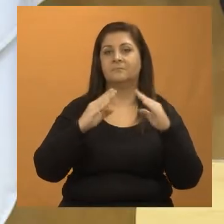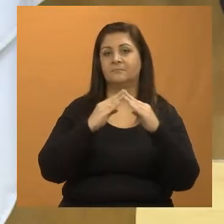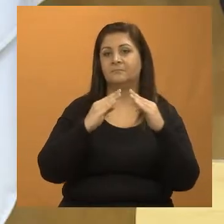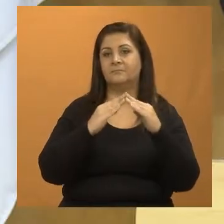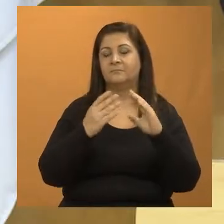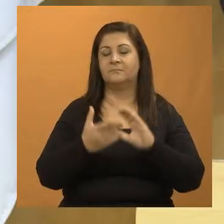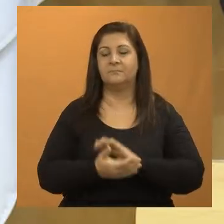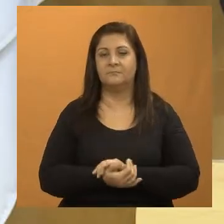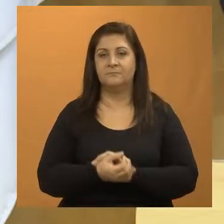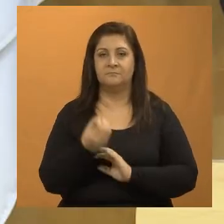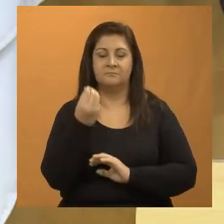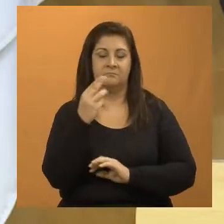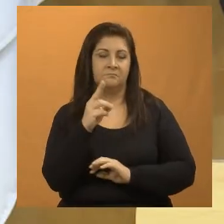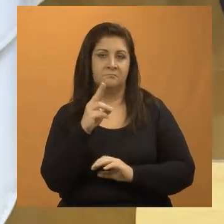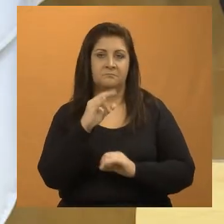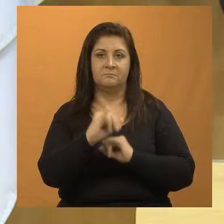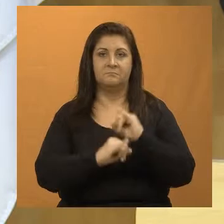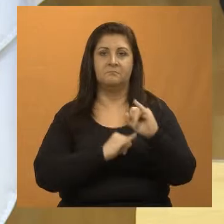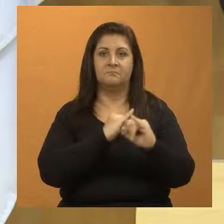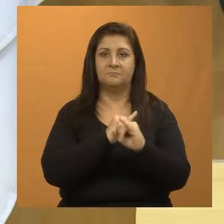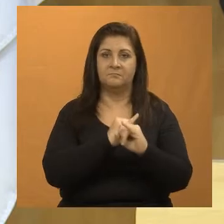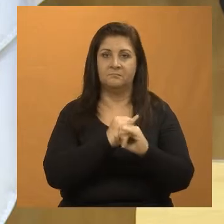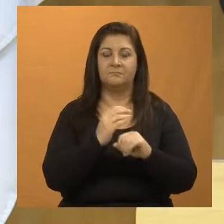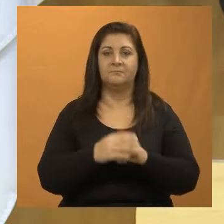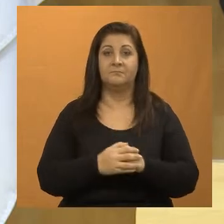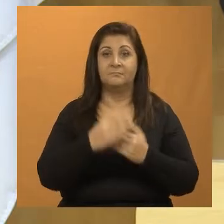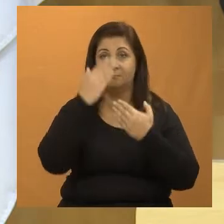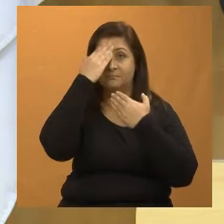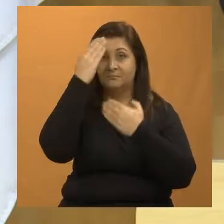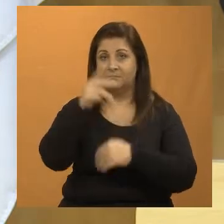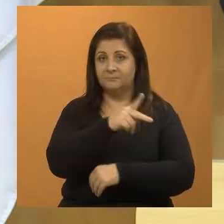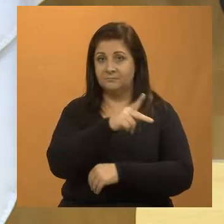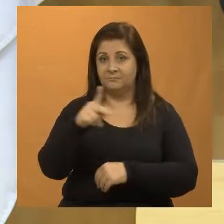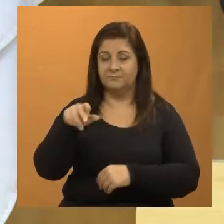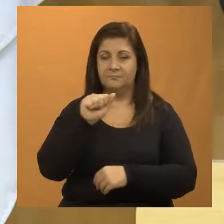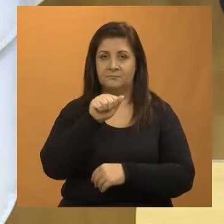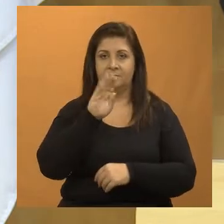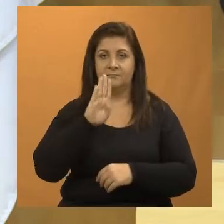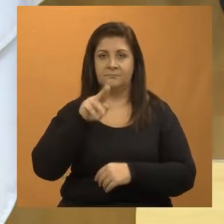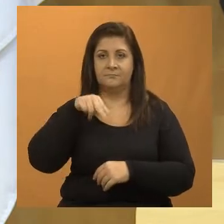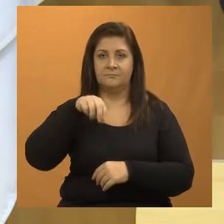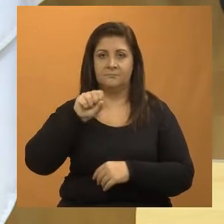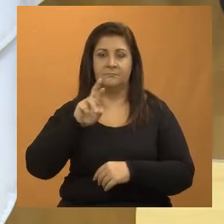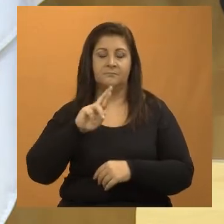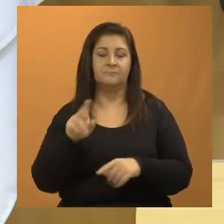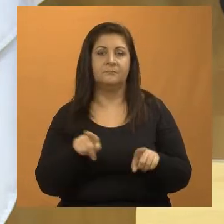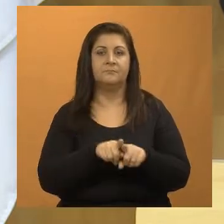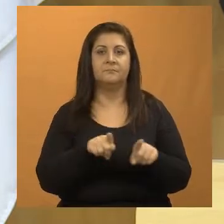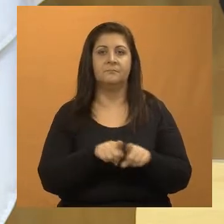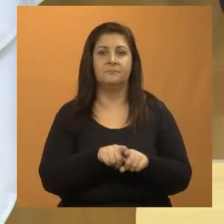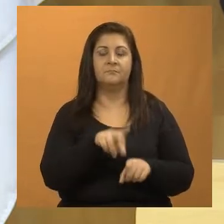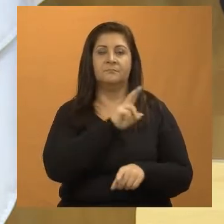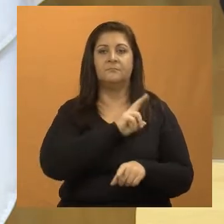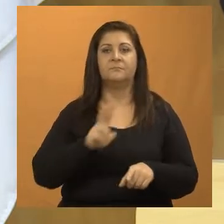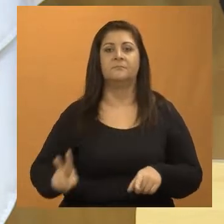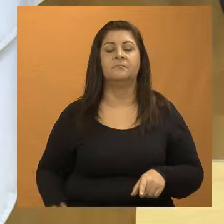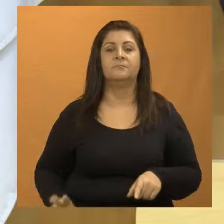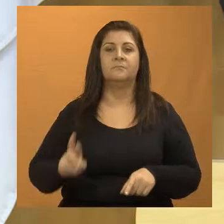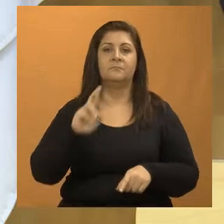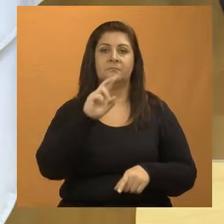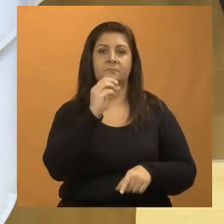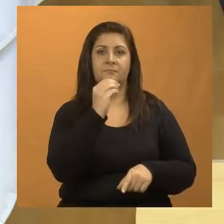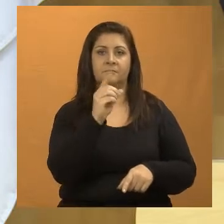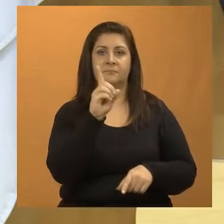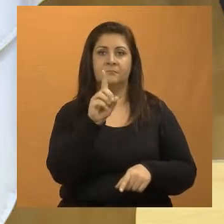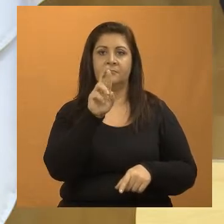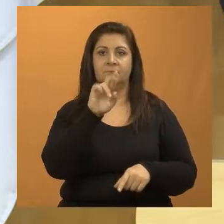Câmara. Agradecer ao presidente Abner, ao Dr. Rodrigo Salomão pela oportunidade da gente estar apresentando aqui os